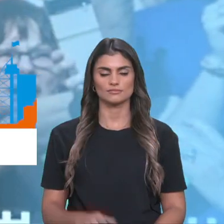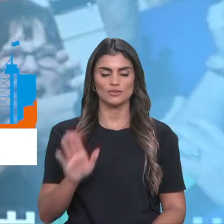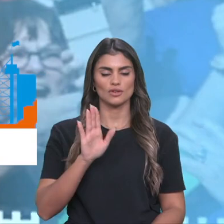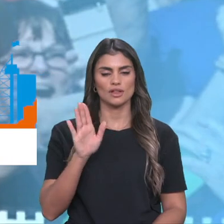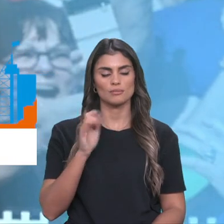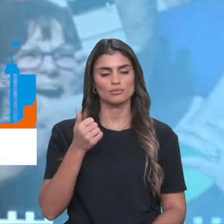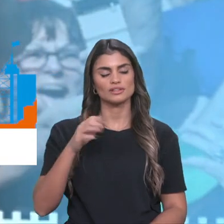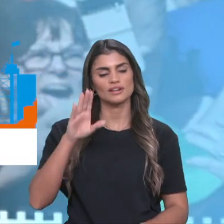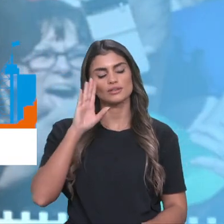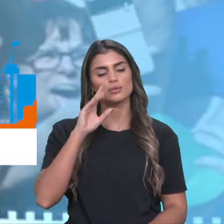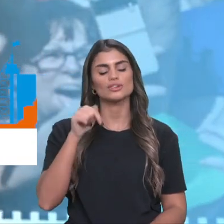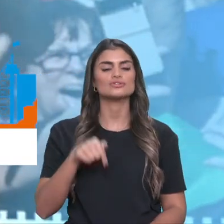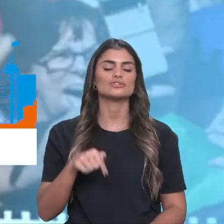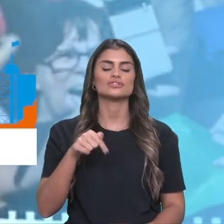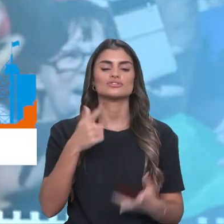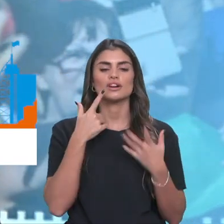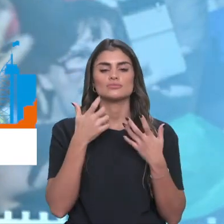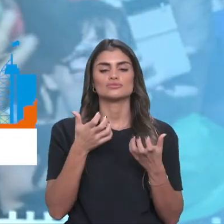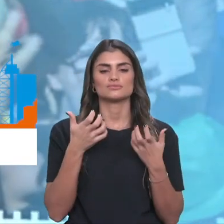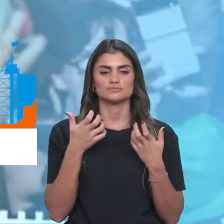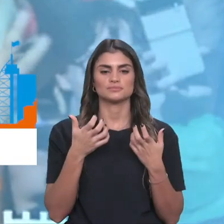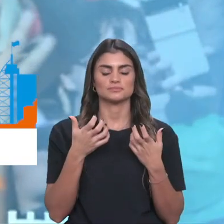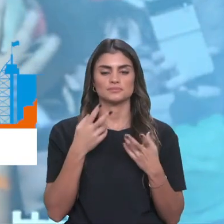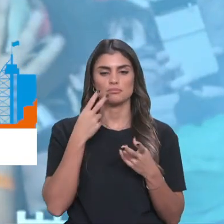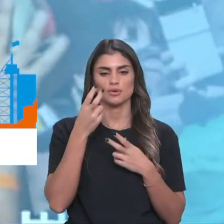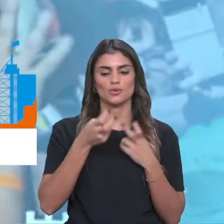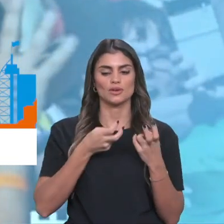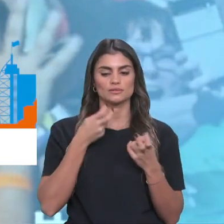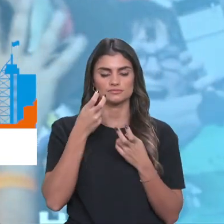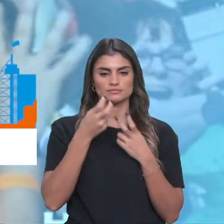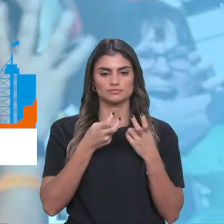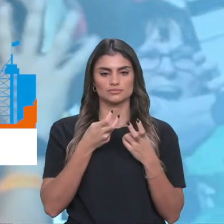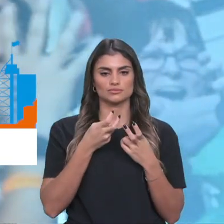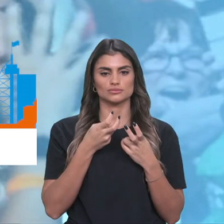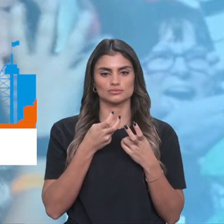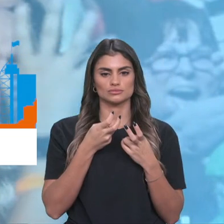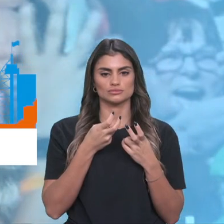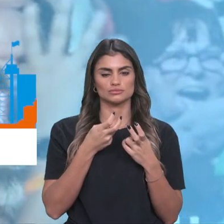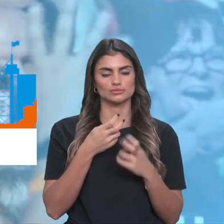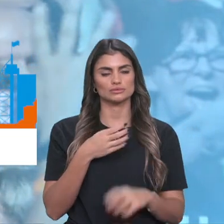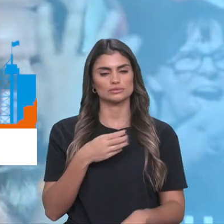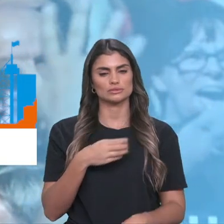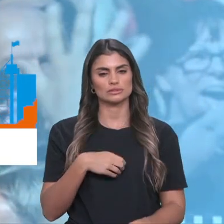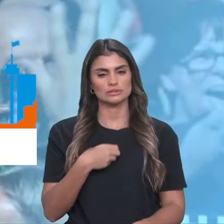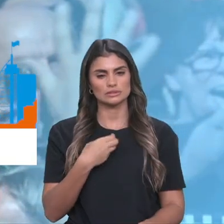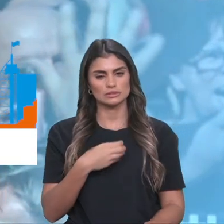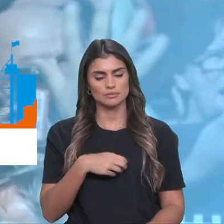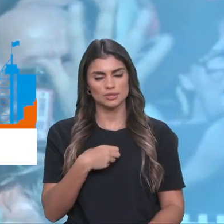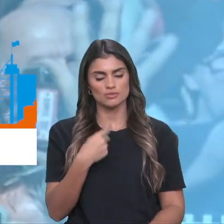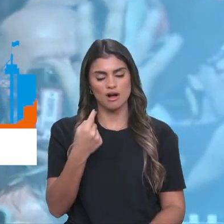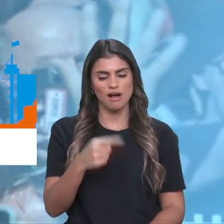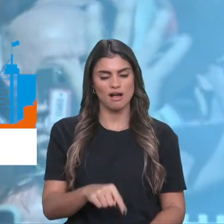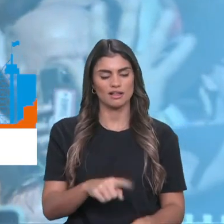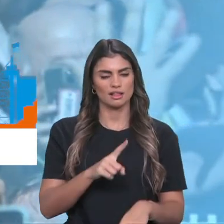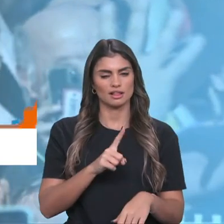Olá, muito boa tarde. Hoje destacamos a procura do sentido em tempos de incerteza.